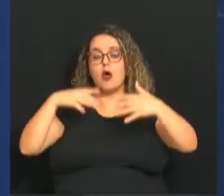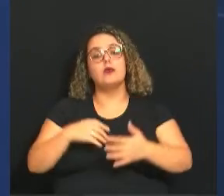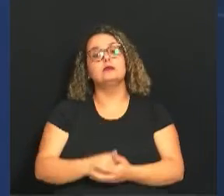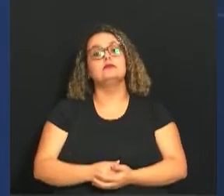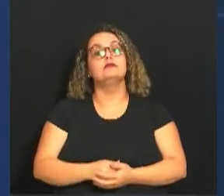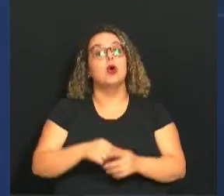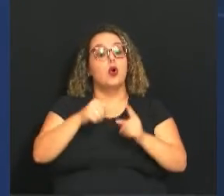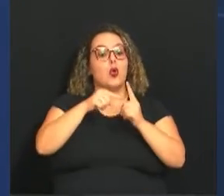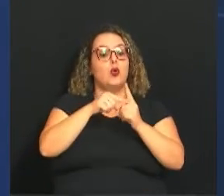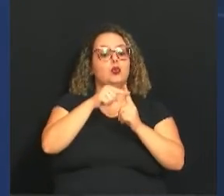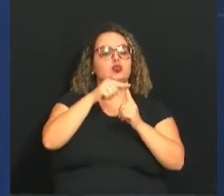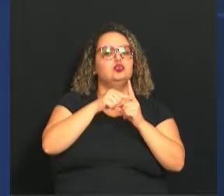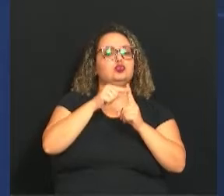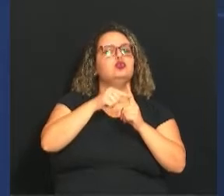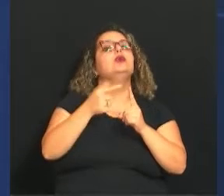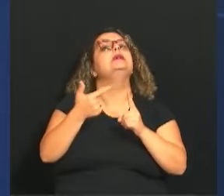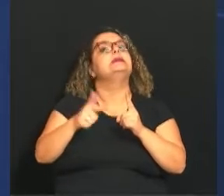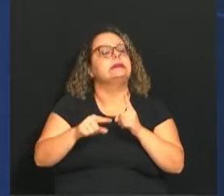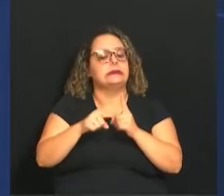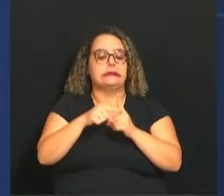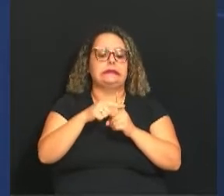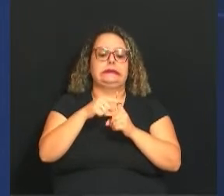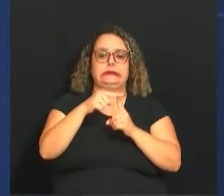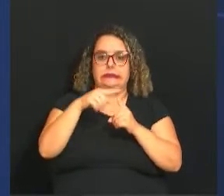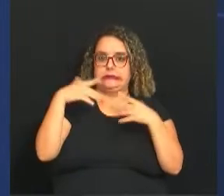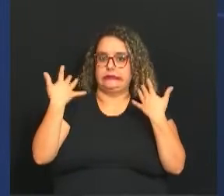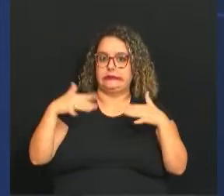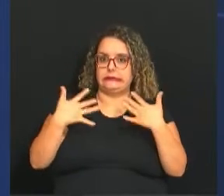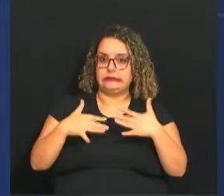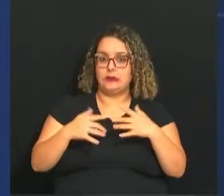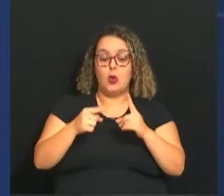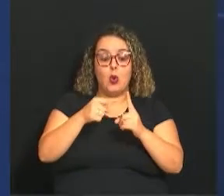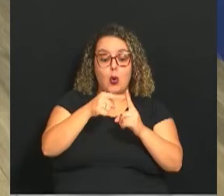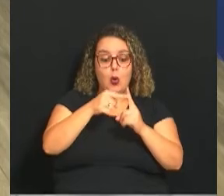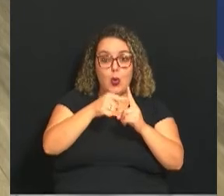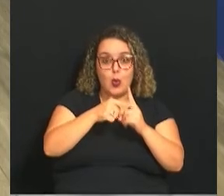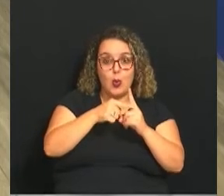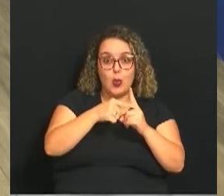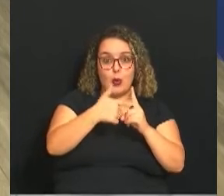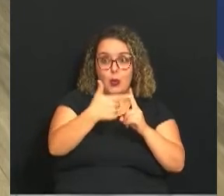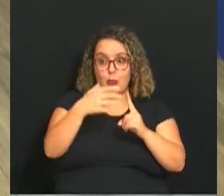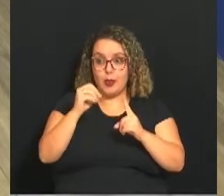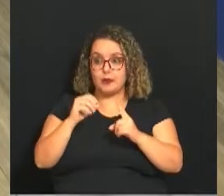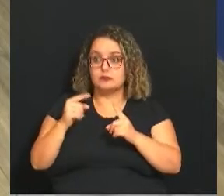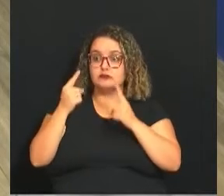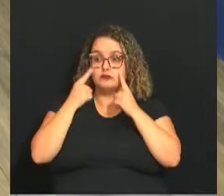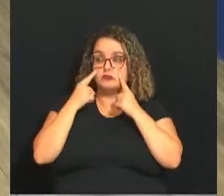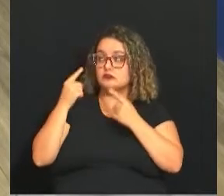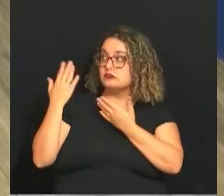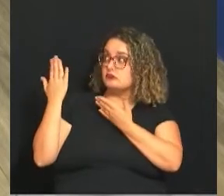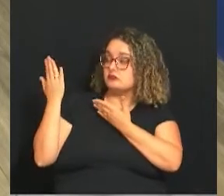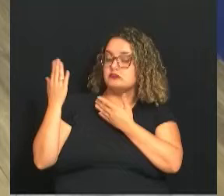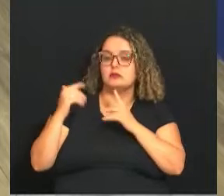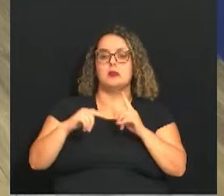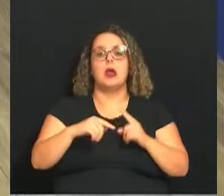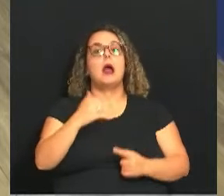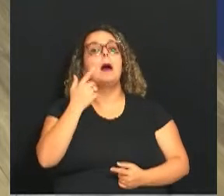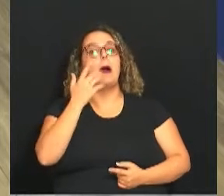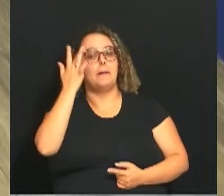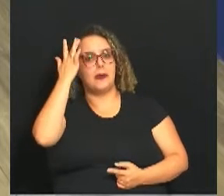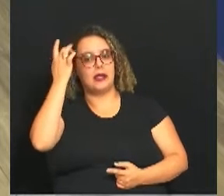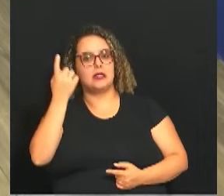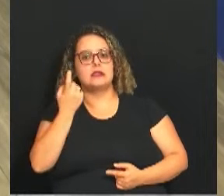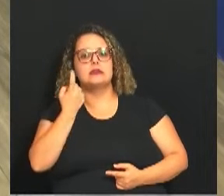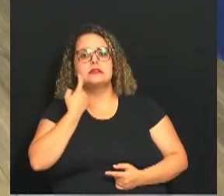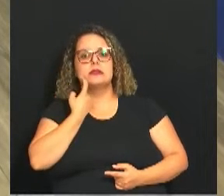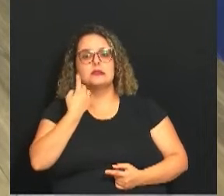temperaturas, elas seguem alta, hein? Olha só, mínima de 20 graus, elas estão aqui na minha tela agora, então amanhã, sexta-feira, 4 de